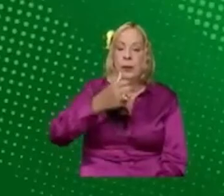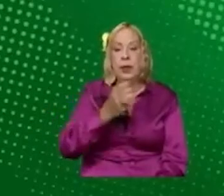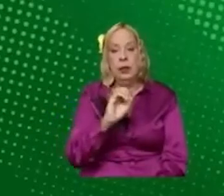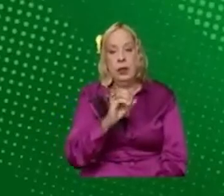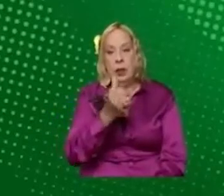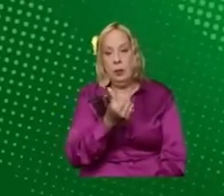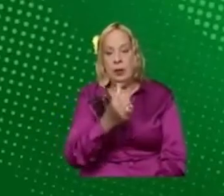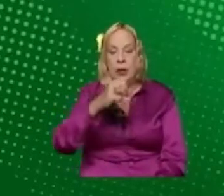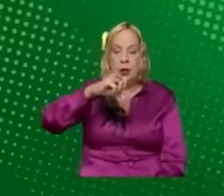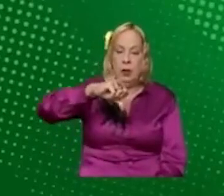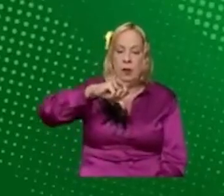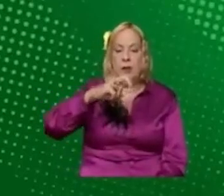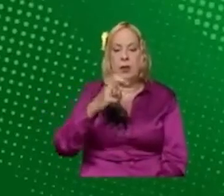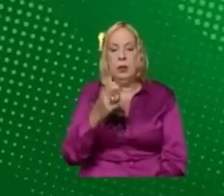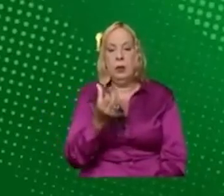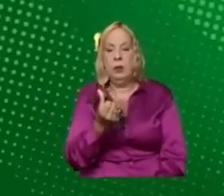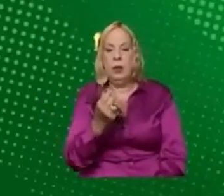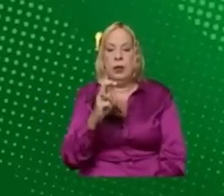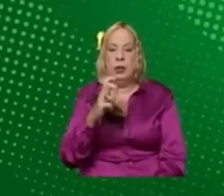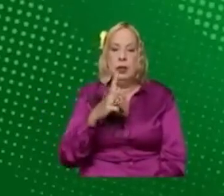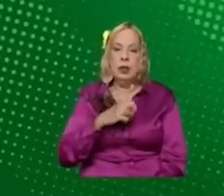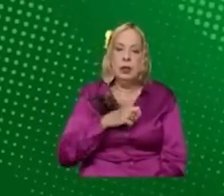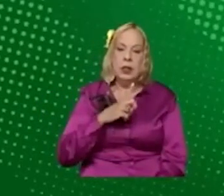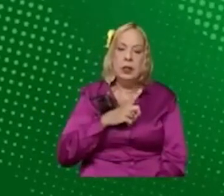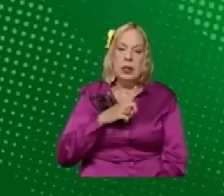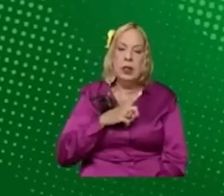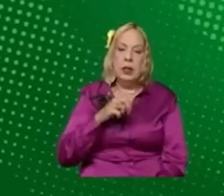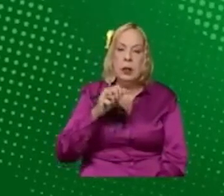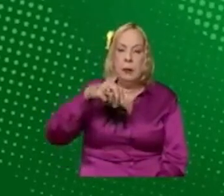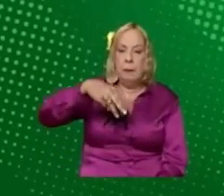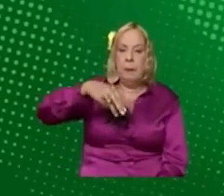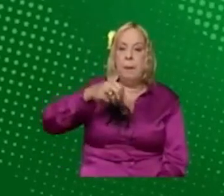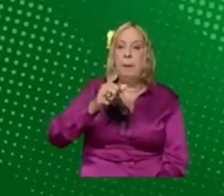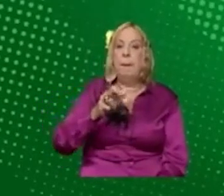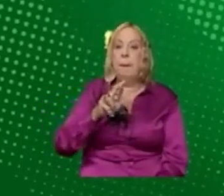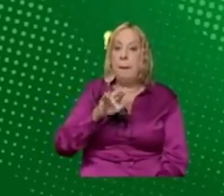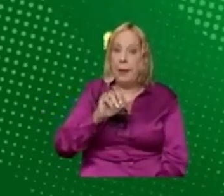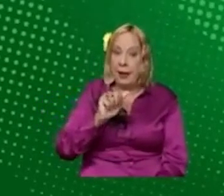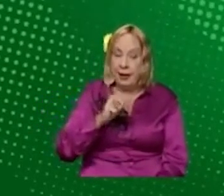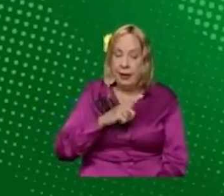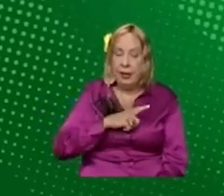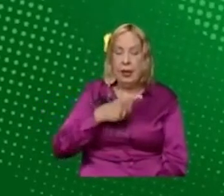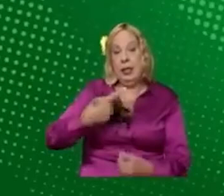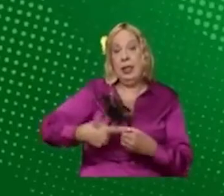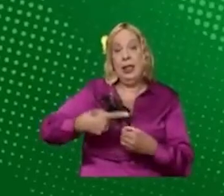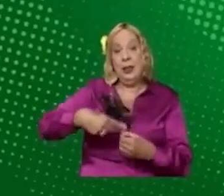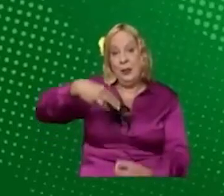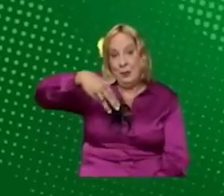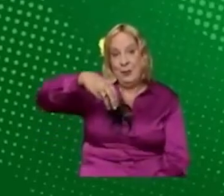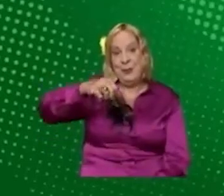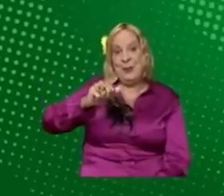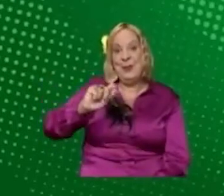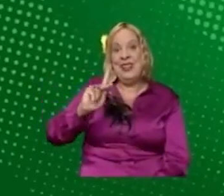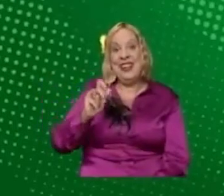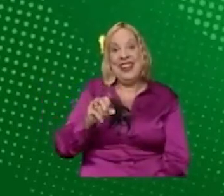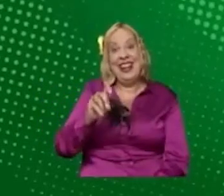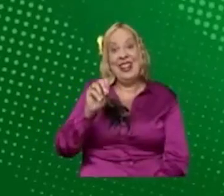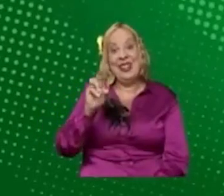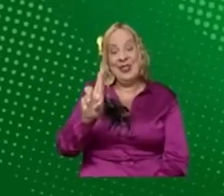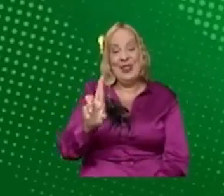069565, Maria Eliane de Malhador, Amadeus Mix Sorveteria, Regional Laranjeiras. Parabéns.